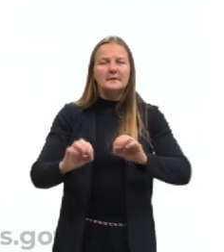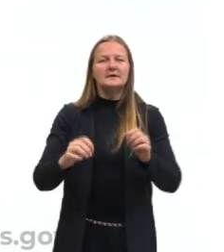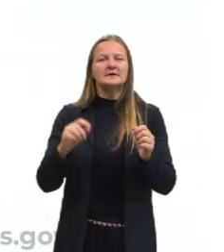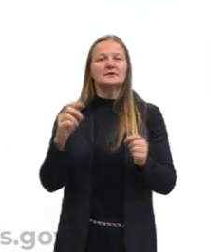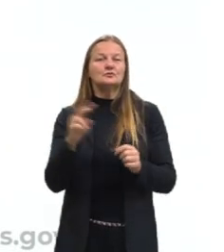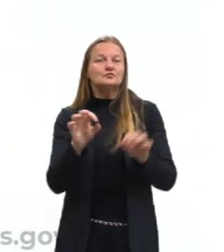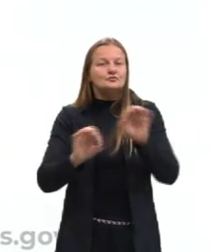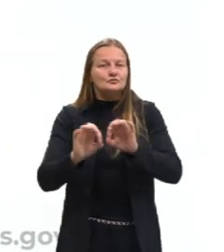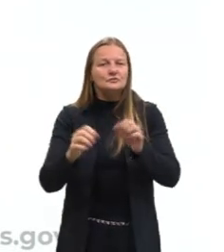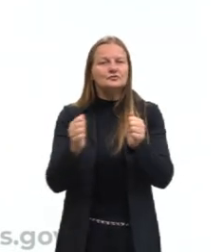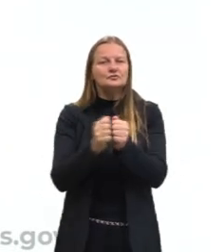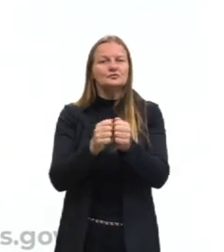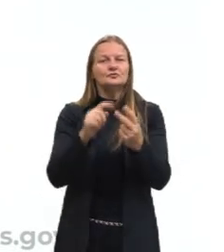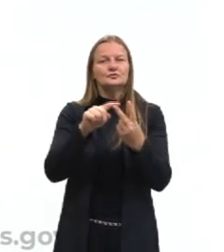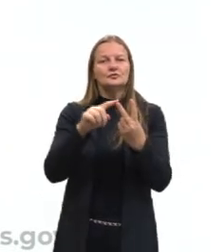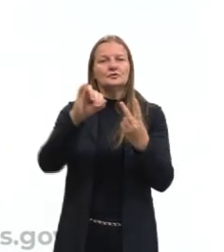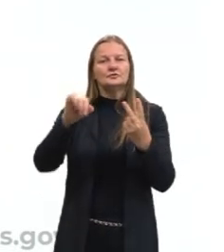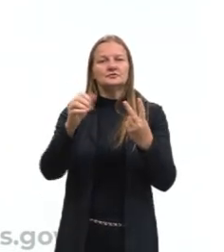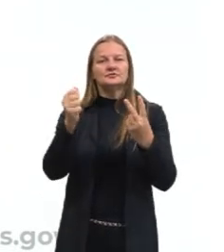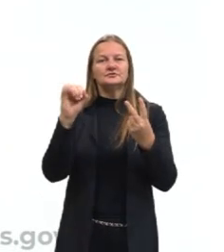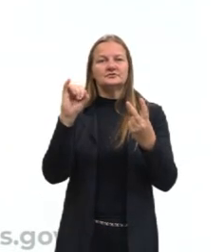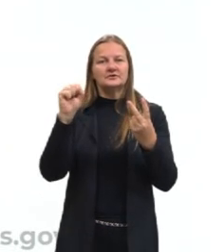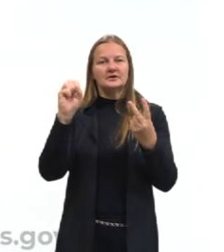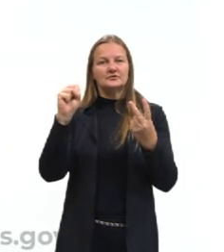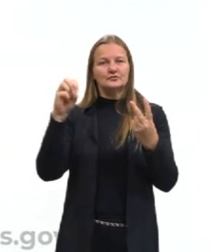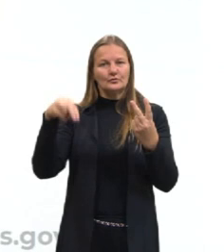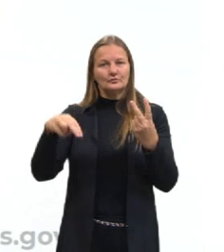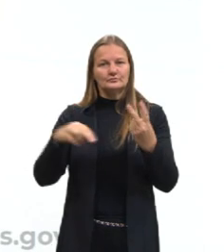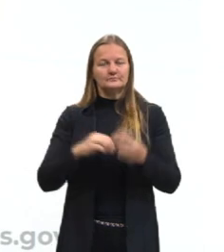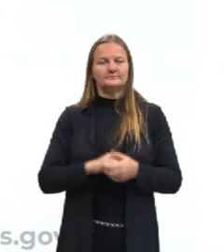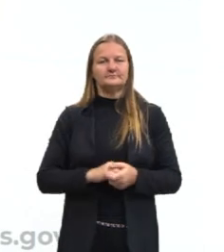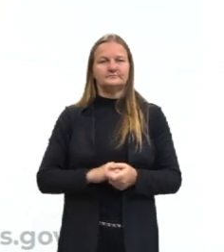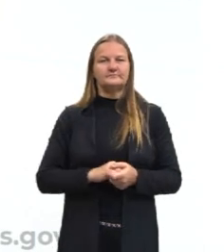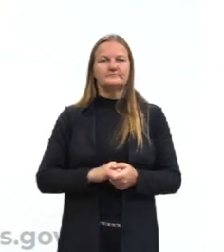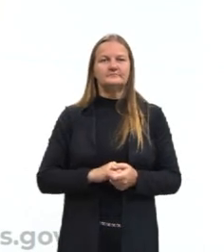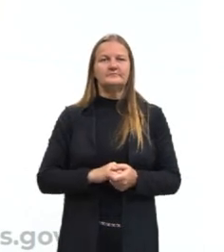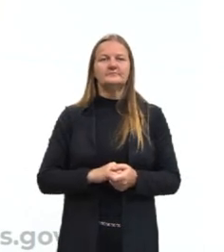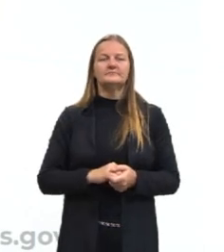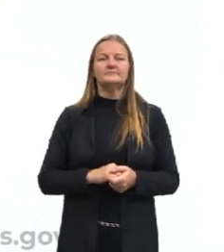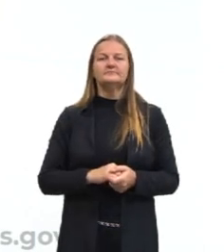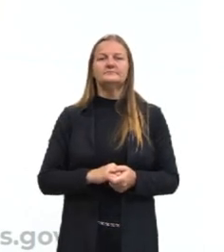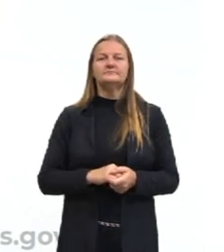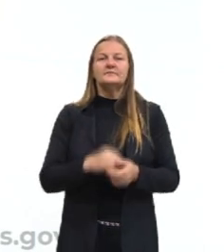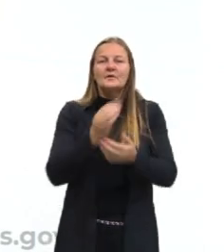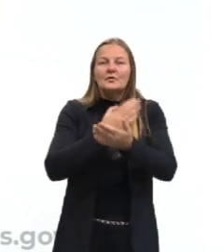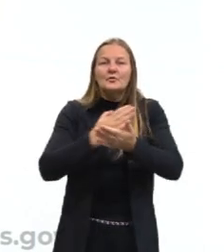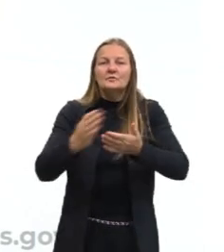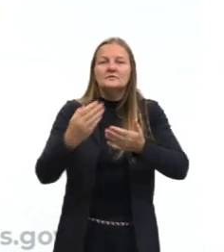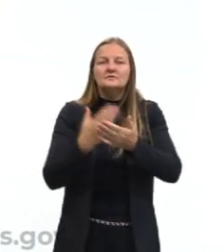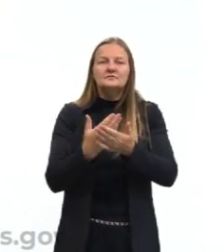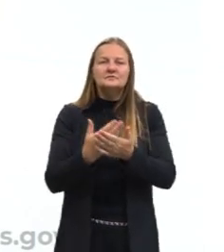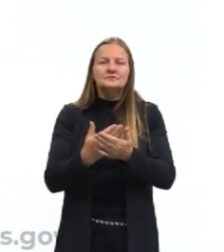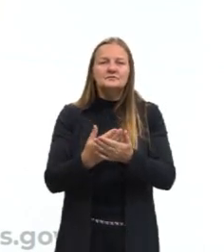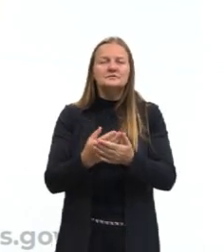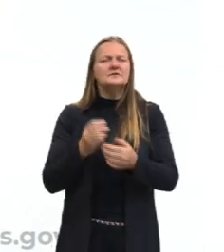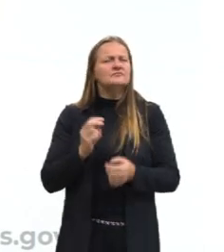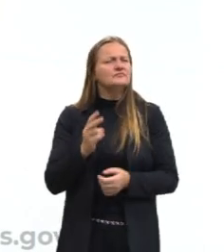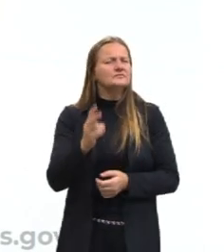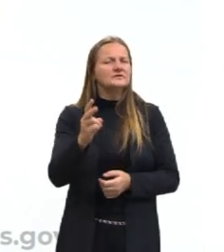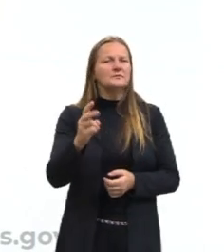e também falou professor já em São Paulo a Bueno Então vamos começar a nossa aula